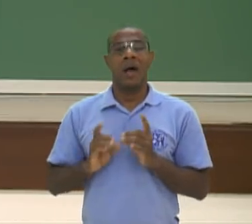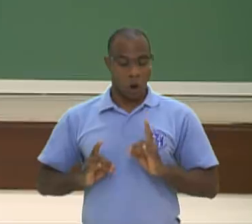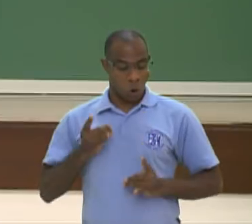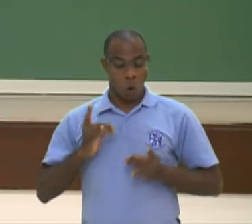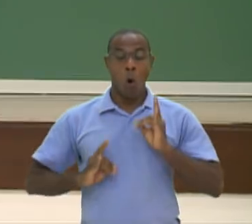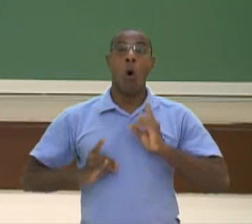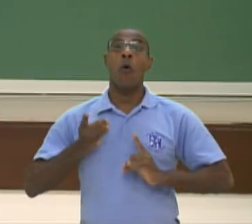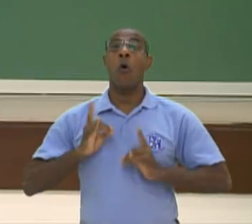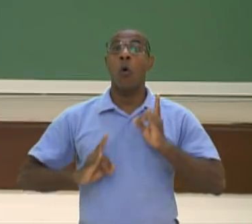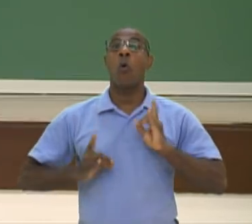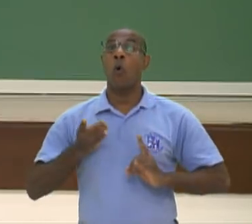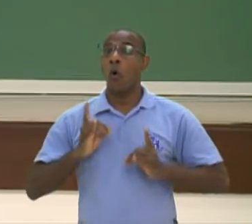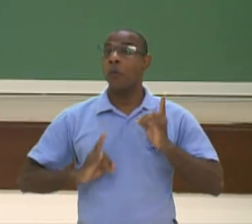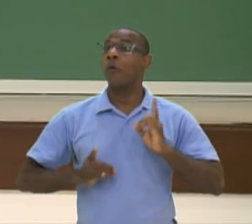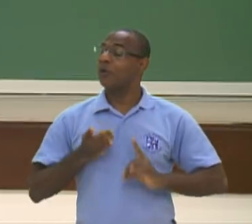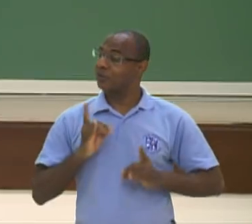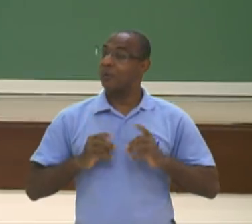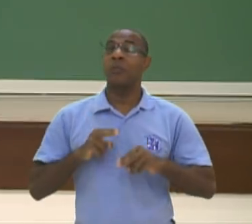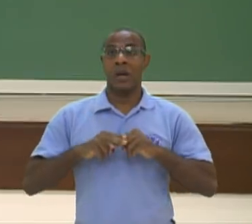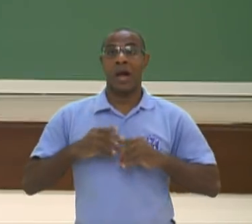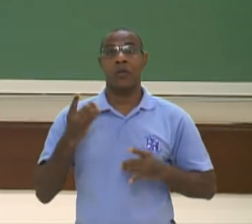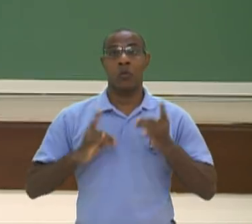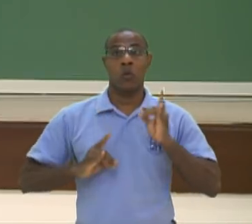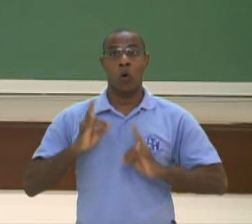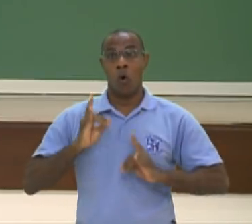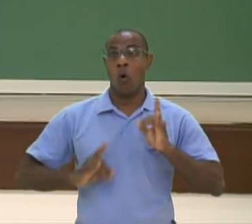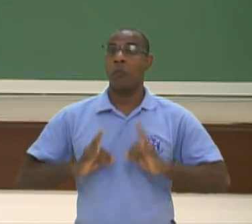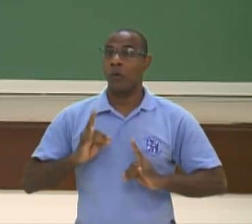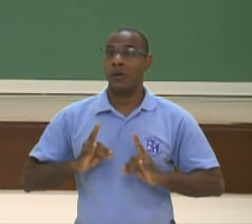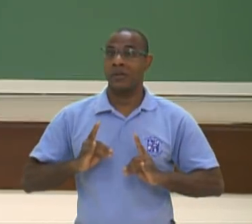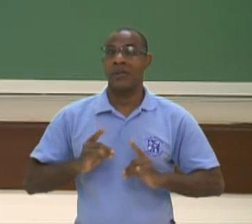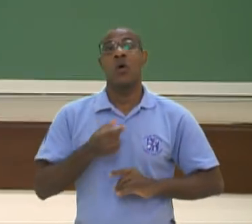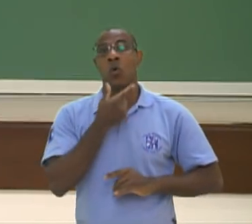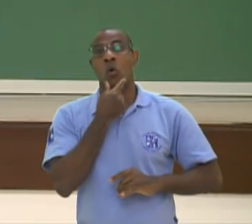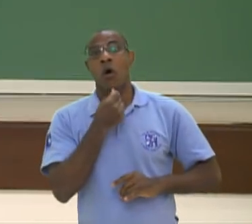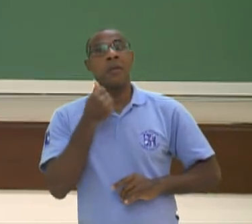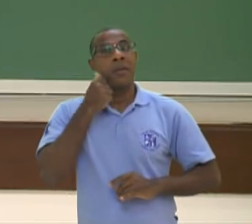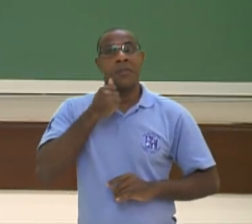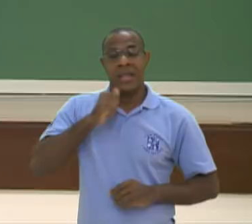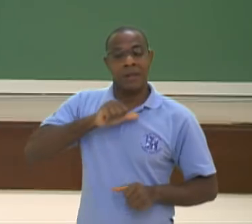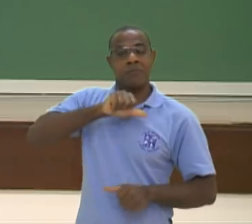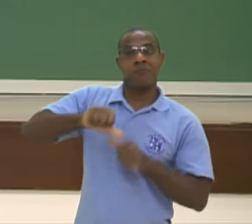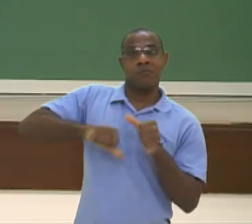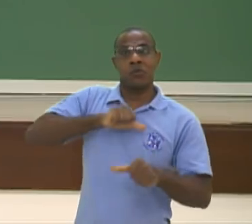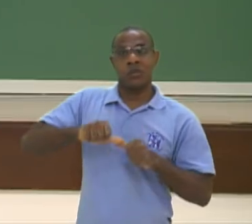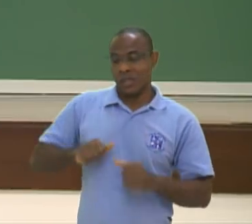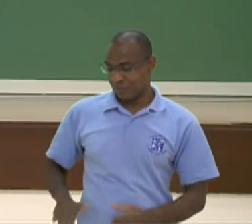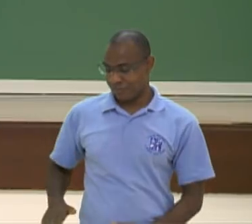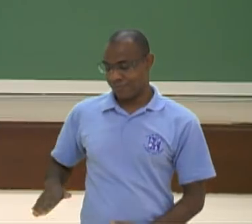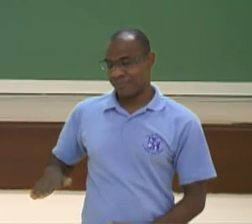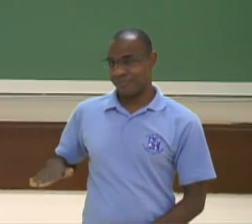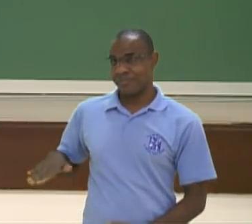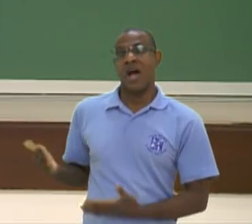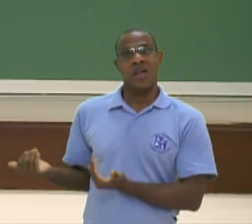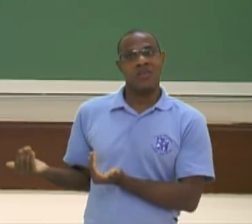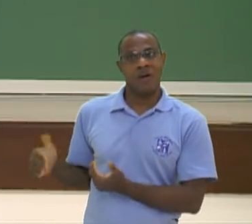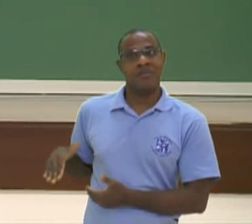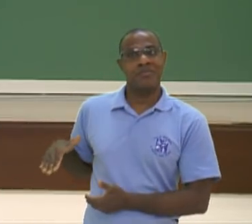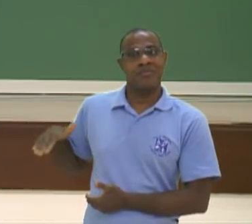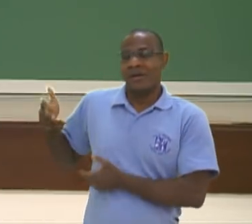esse sistema é tão importante. Porque ele vai controlar muitas funções, desde o crescimento, né, as